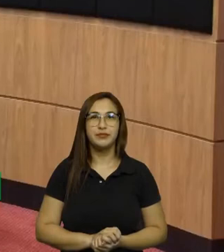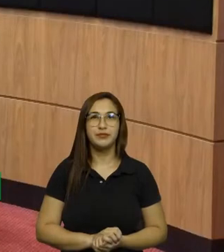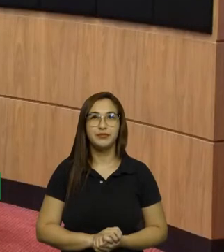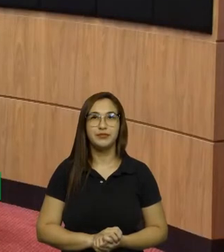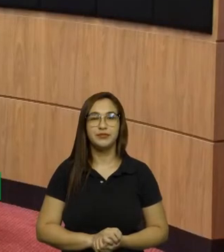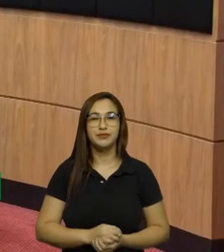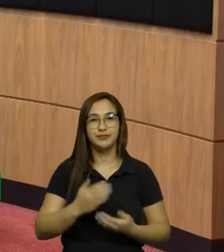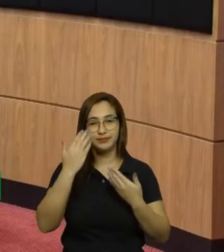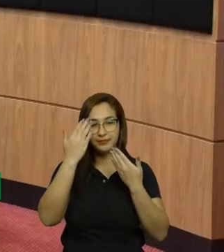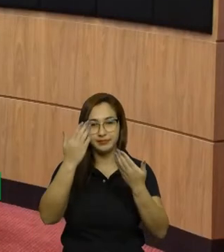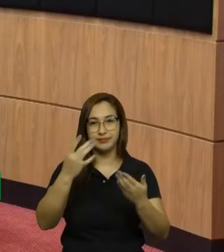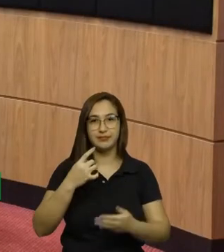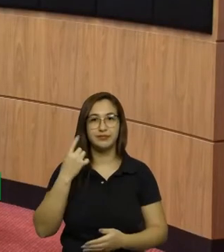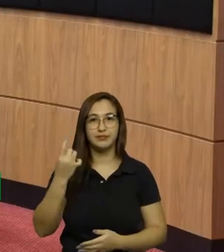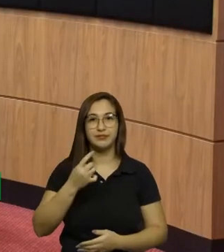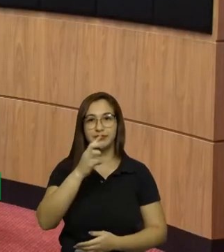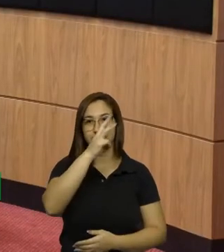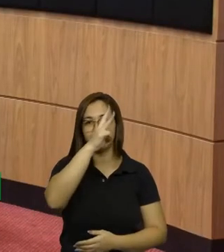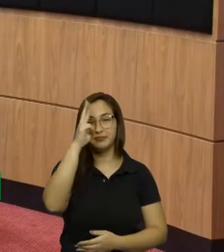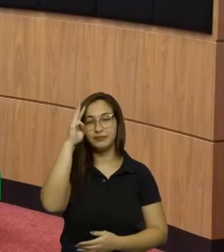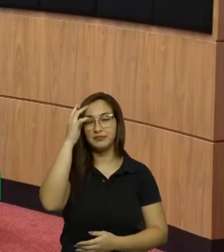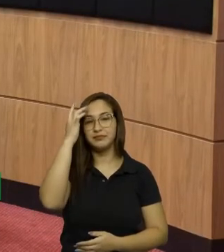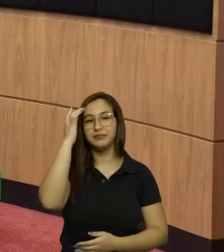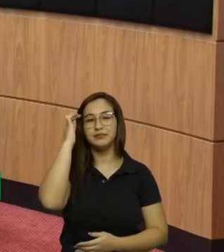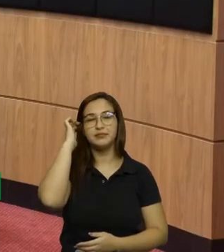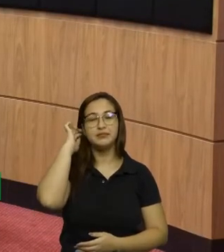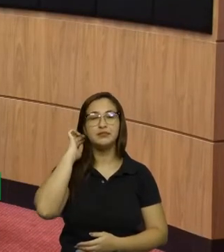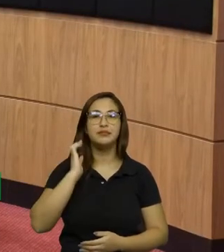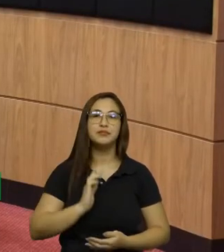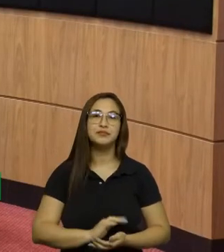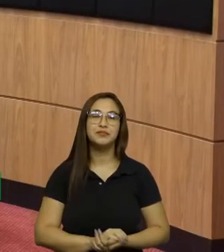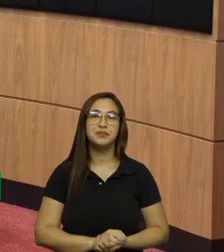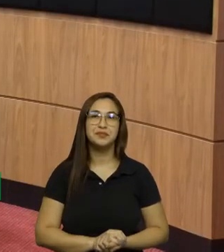Obrigado, deputado Volney Weber.